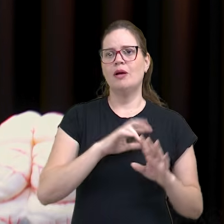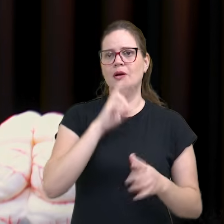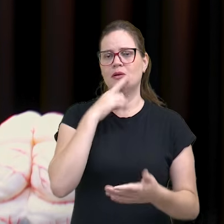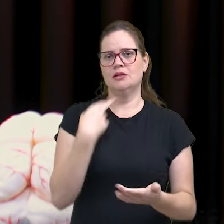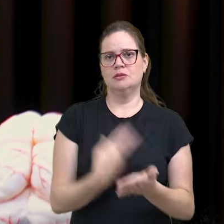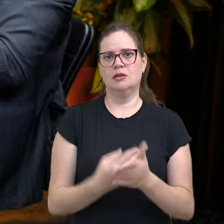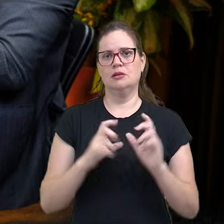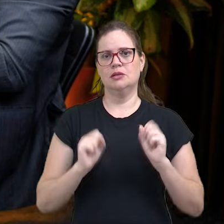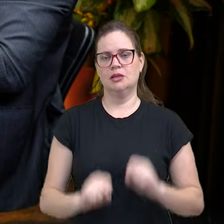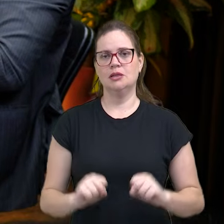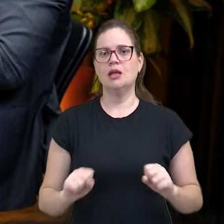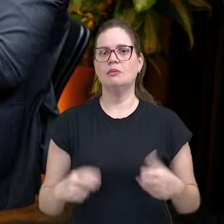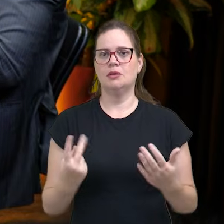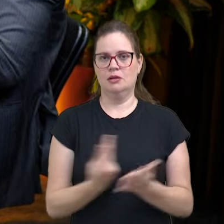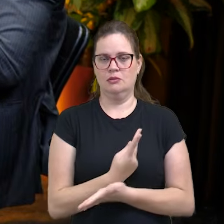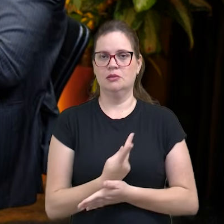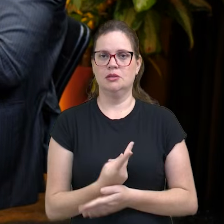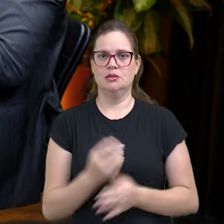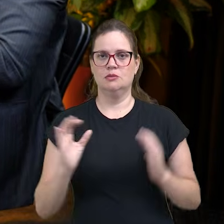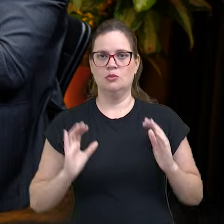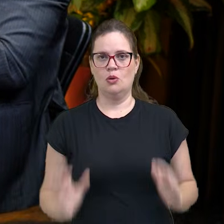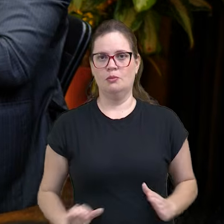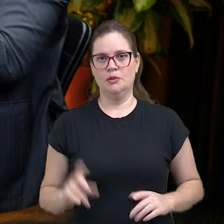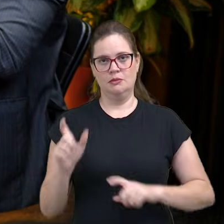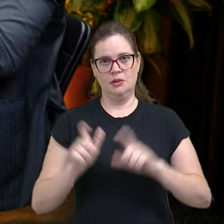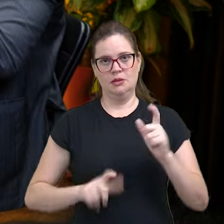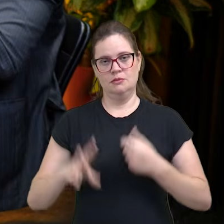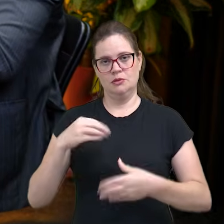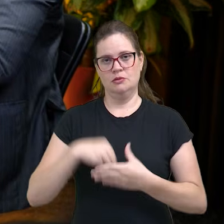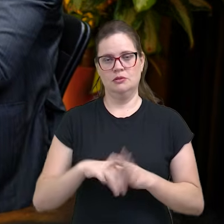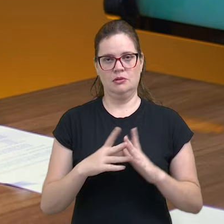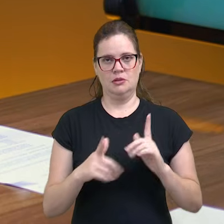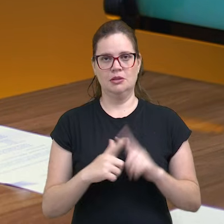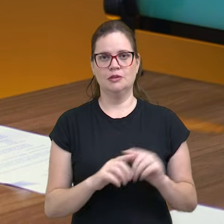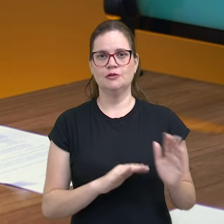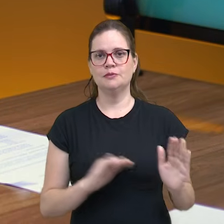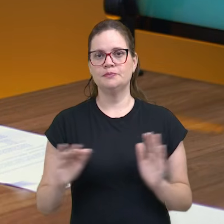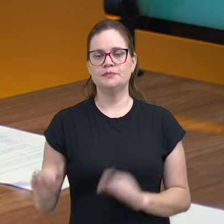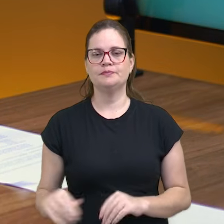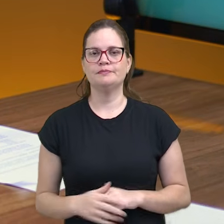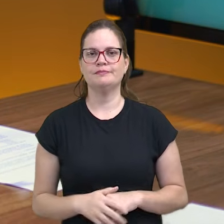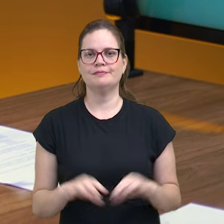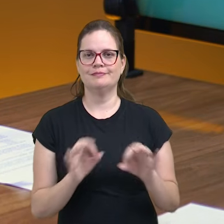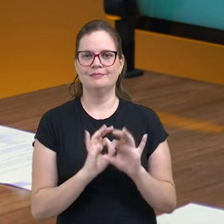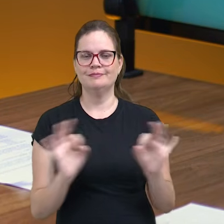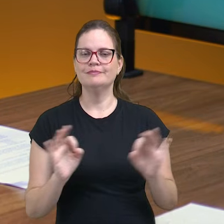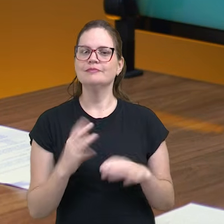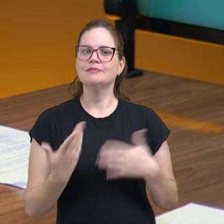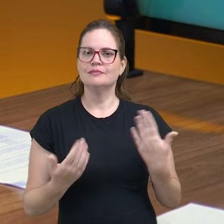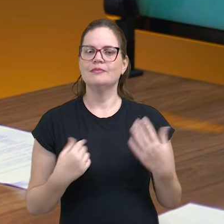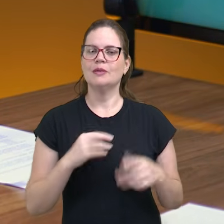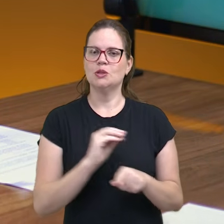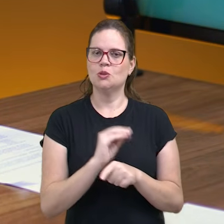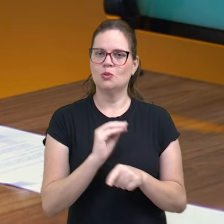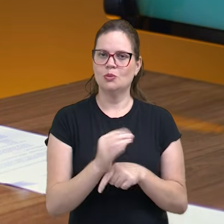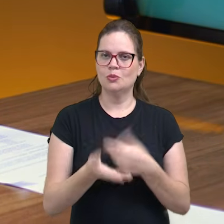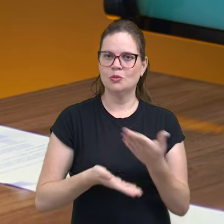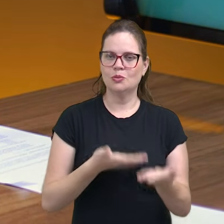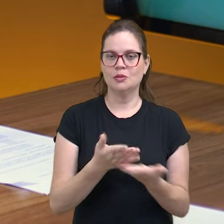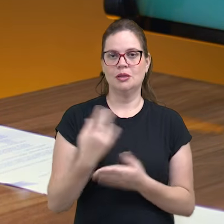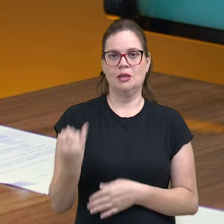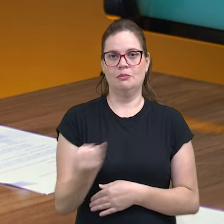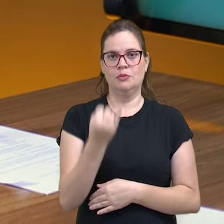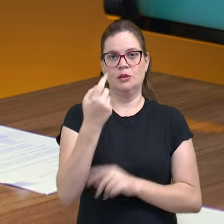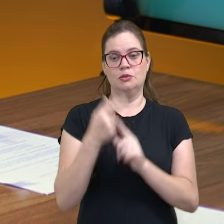pessoa. Muito bem. Esse cuidado é importante, porque o culto ele é do Senhor. É o culto ao